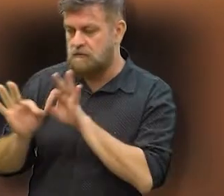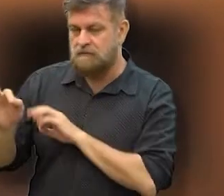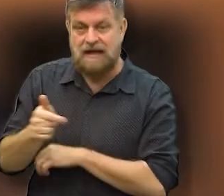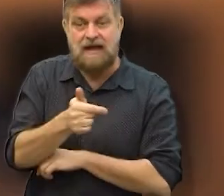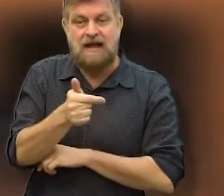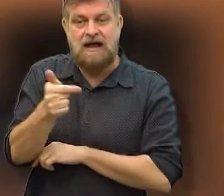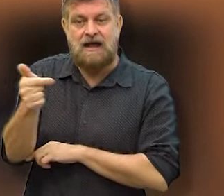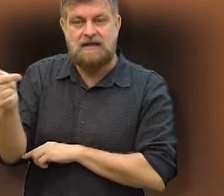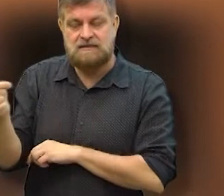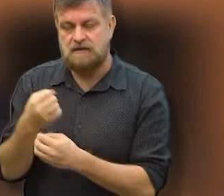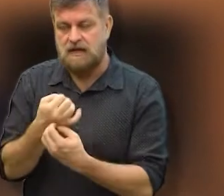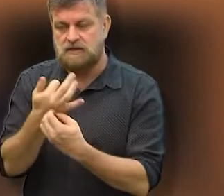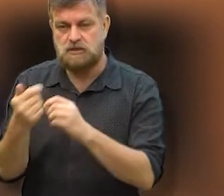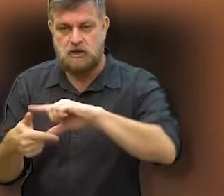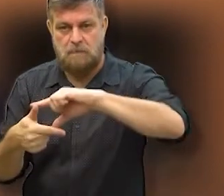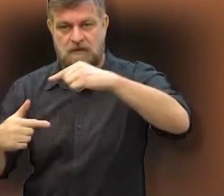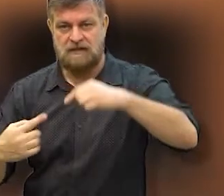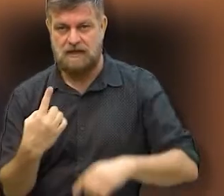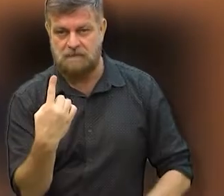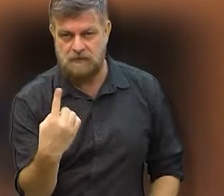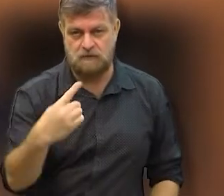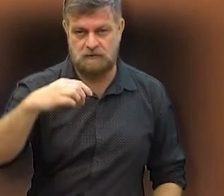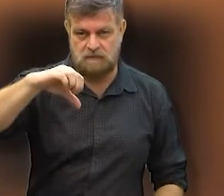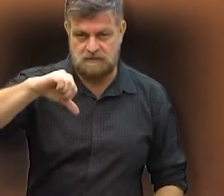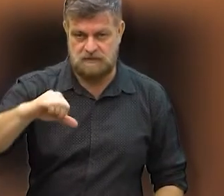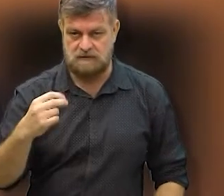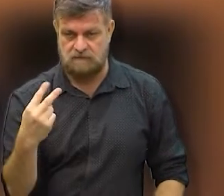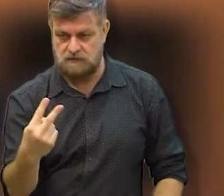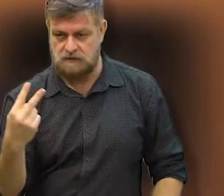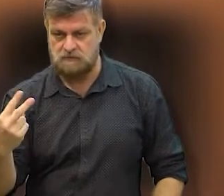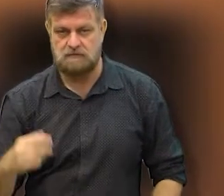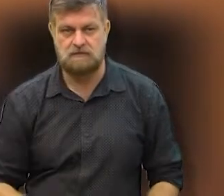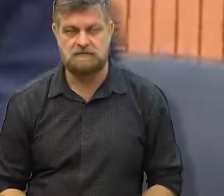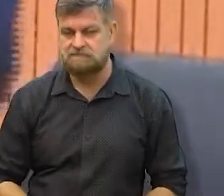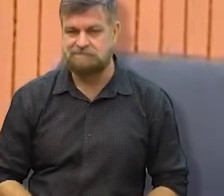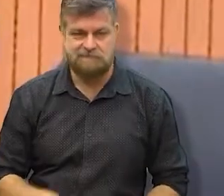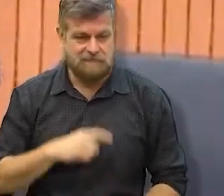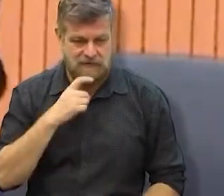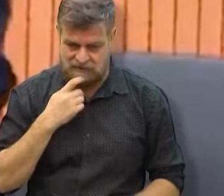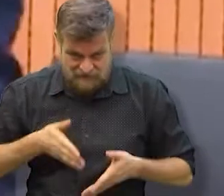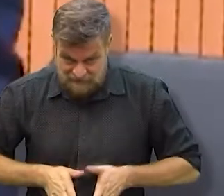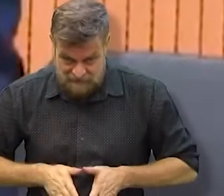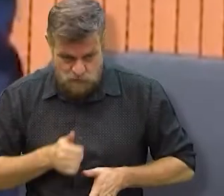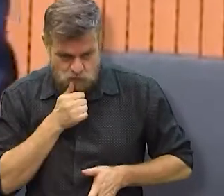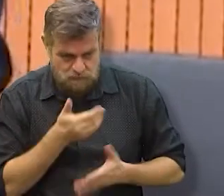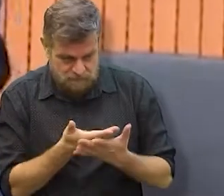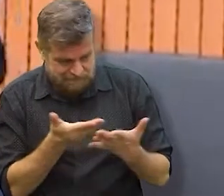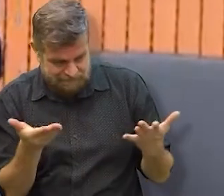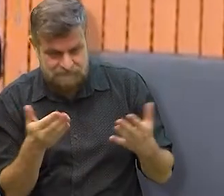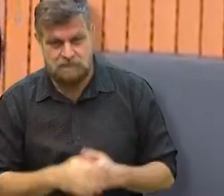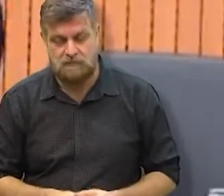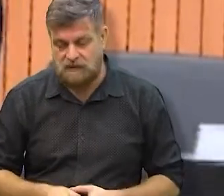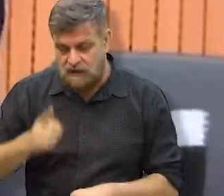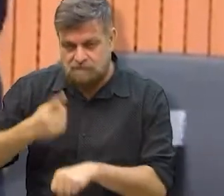organizadores da Semana de Arte Moderna de 1922. Eu acho que ninguém aqui era nascido,